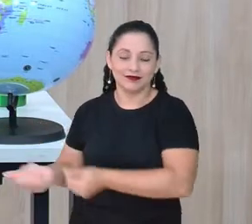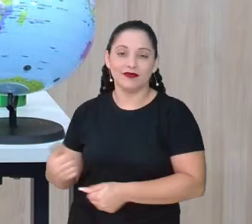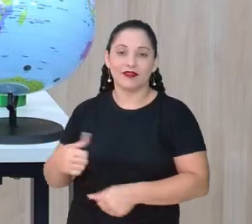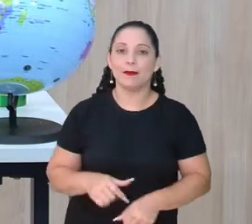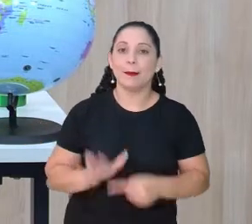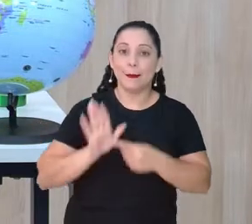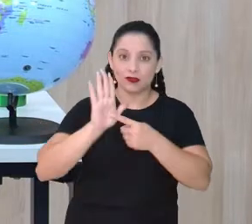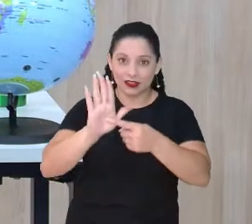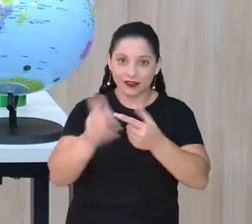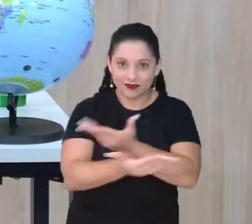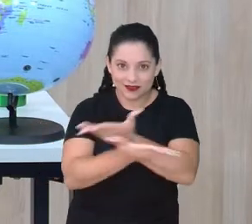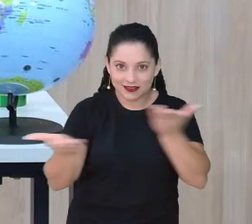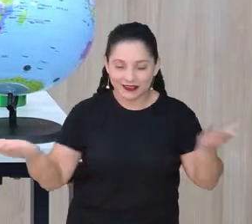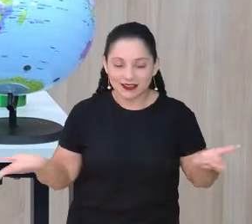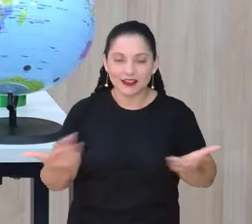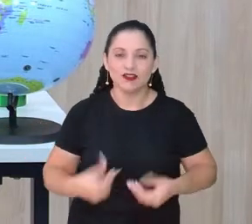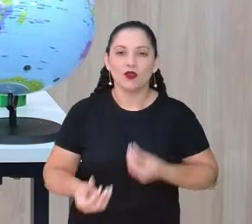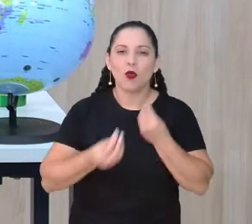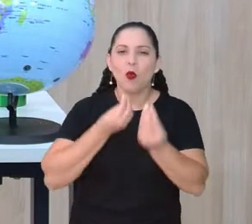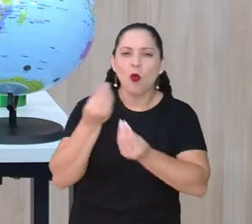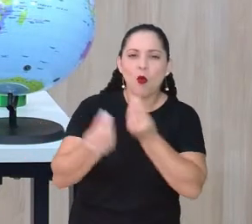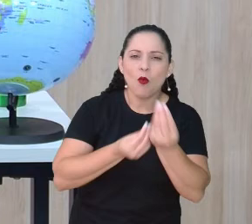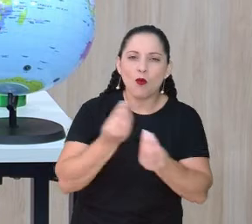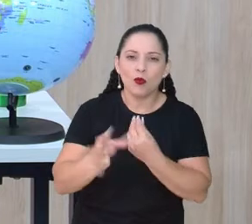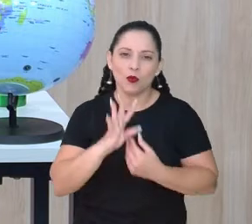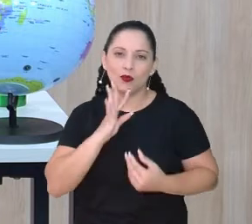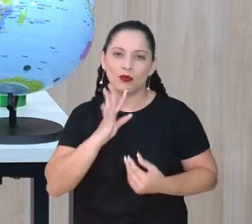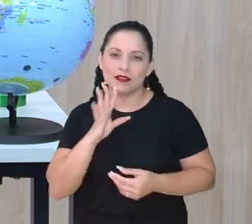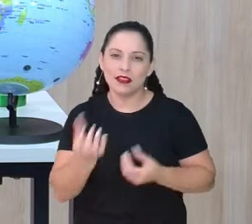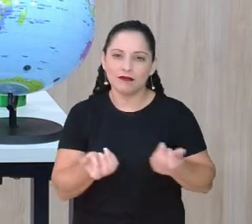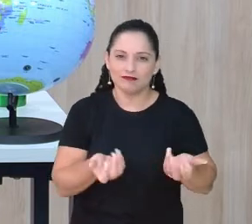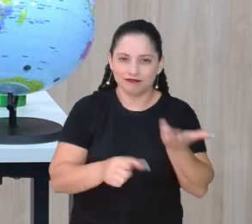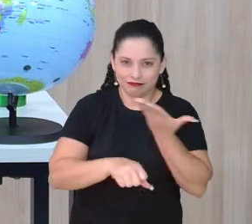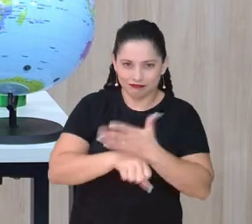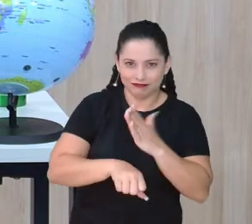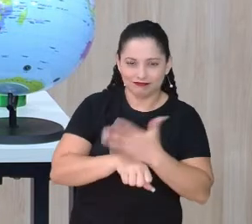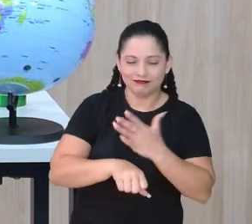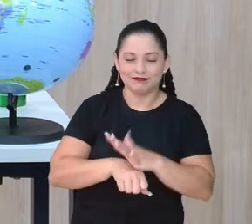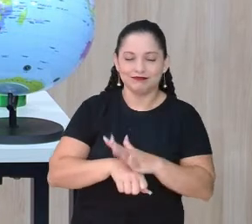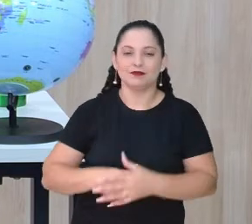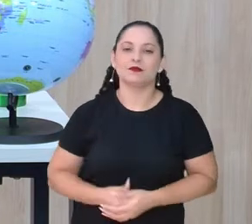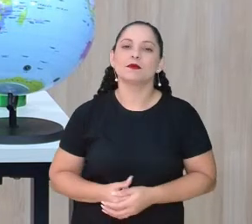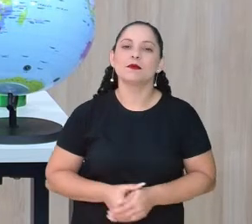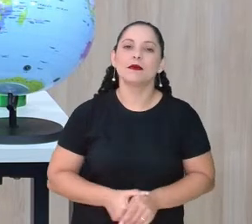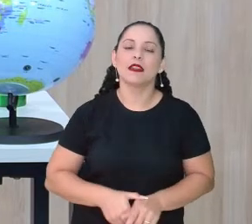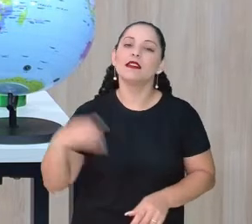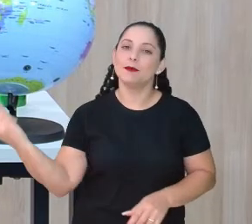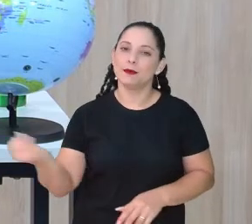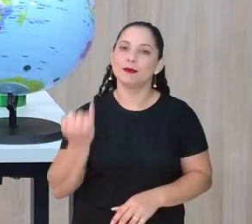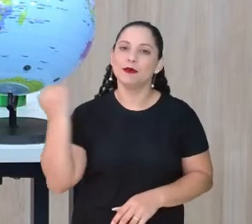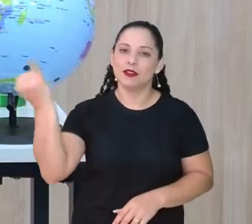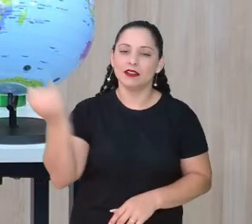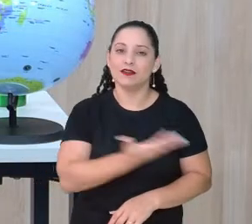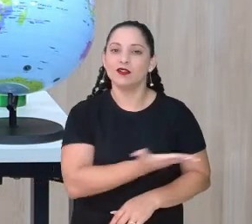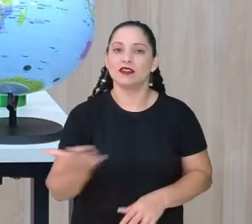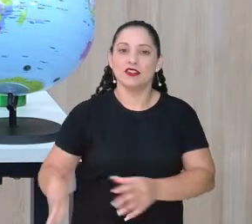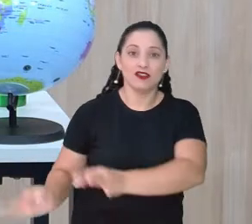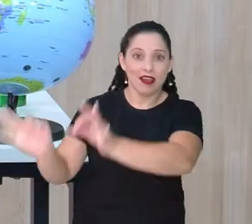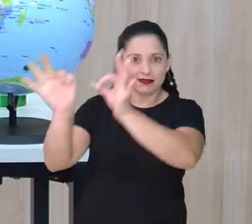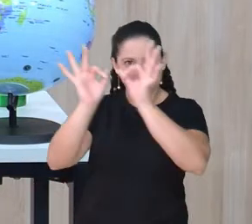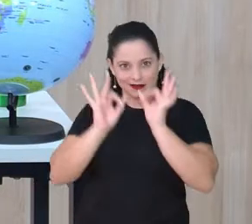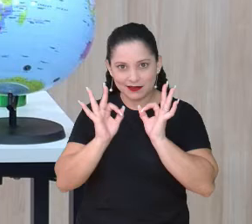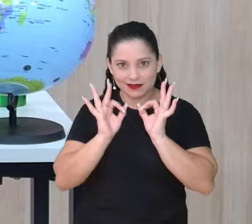chamar vocês para fazer também, certo? Então, o que é que eu tenho a dizer? É importante que vocês prestem